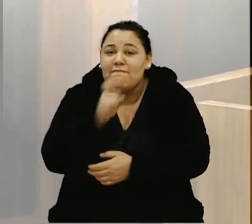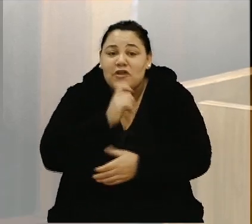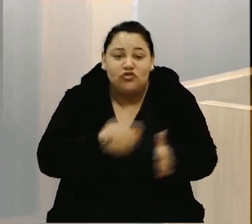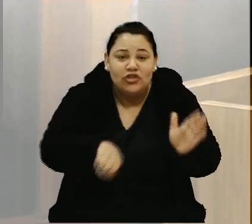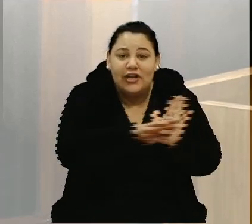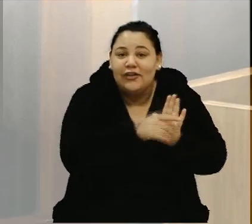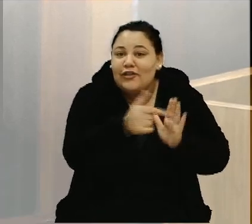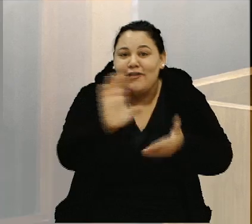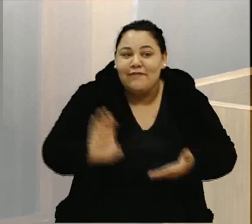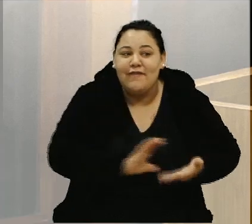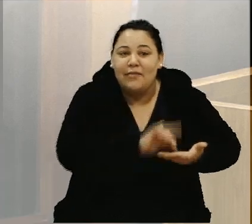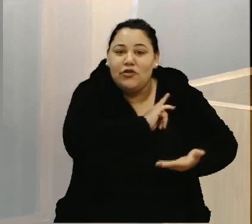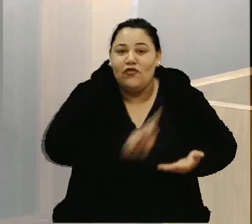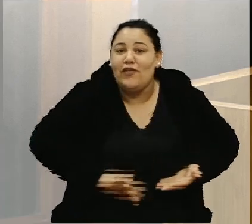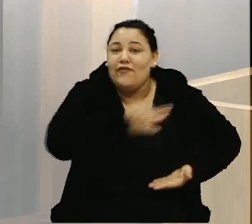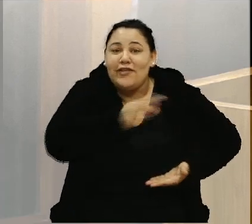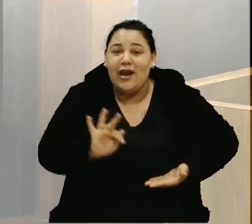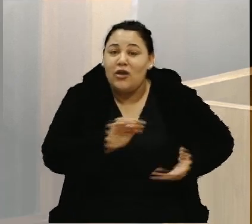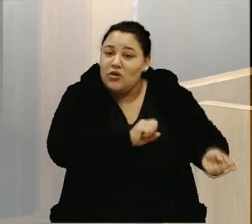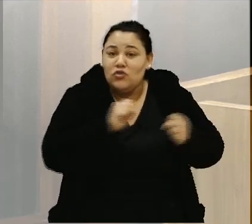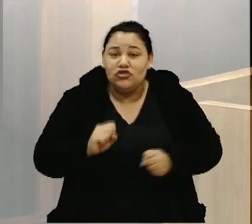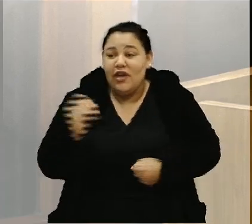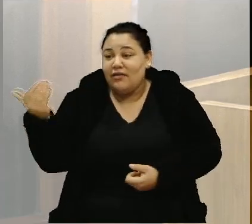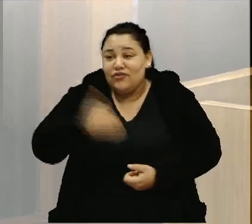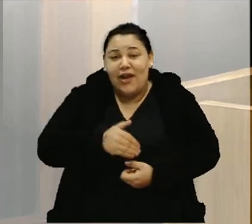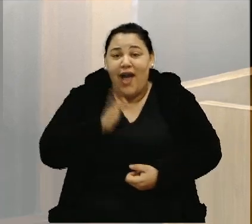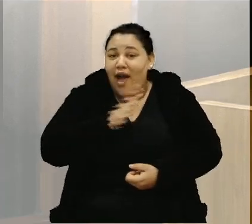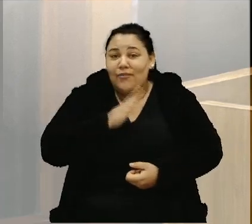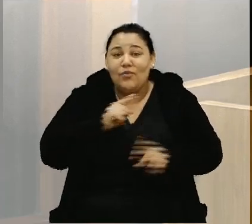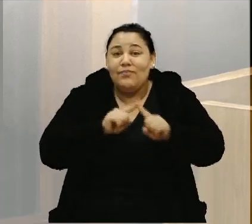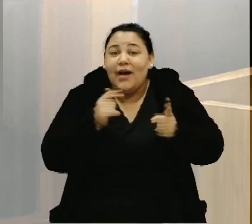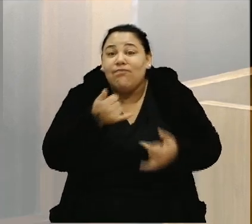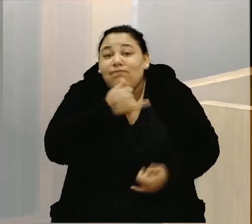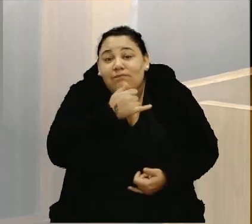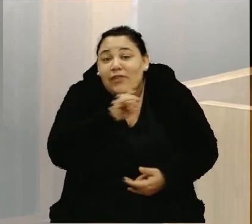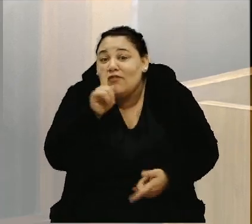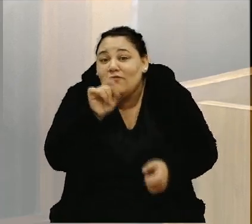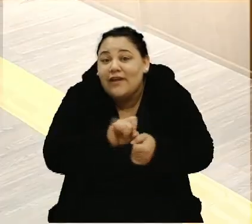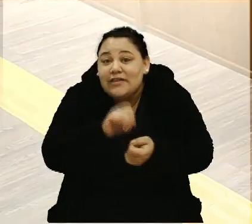recurso do governo federal, que poderiam vir às pencas, mas infelizmente não se faz. Obrigado, presidente.